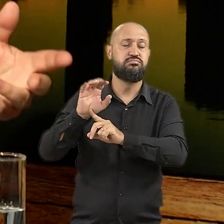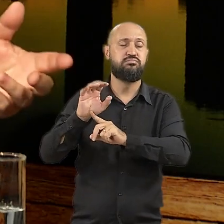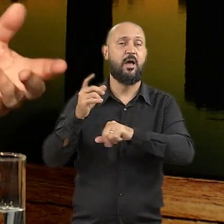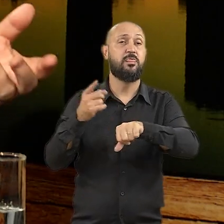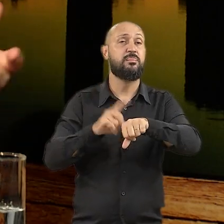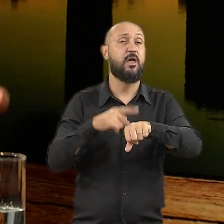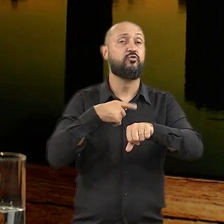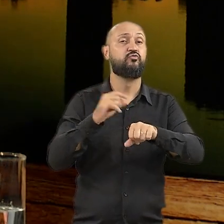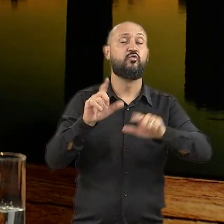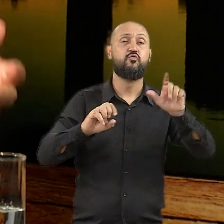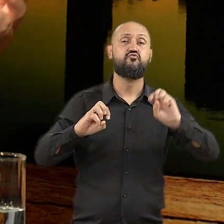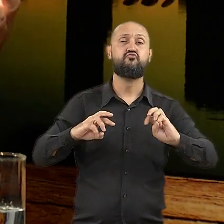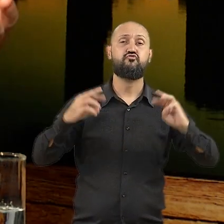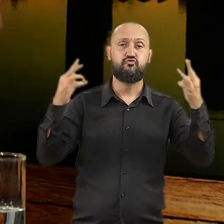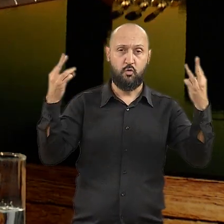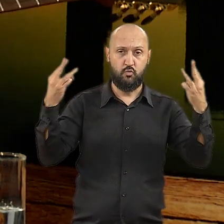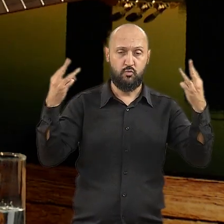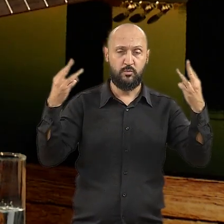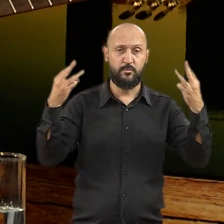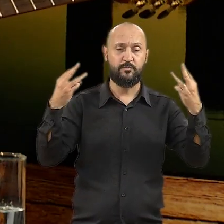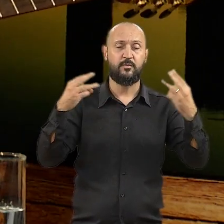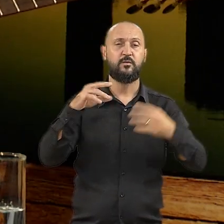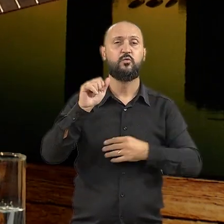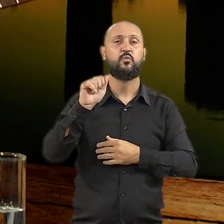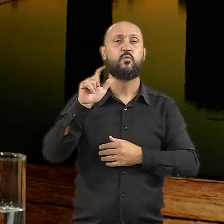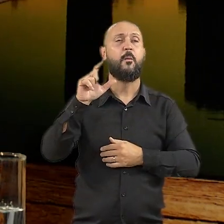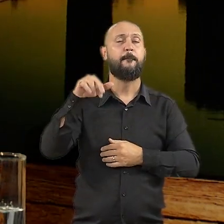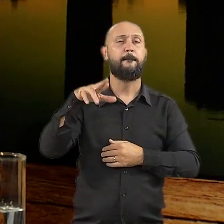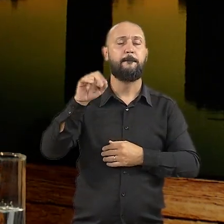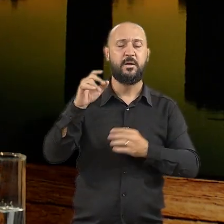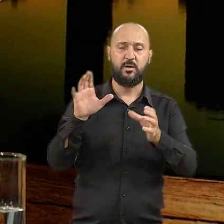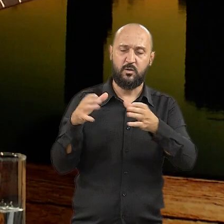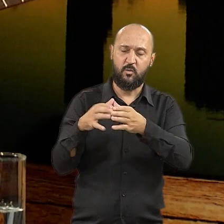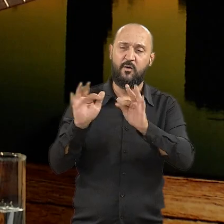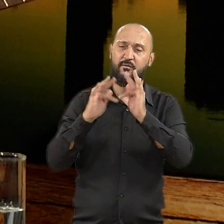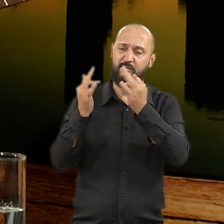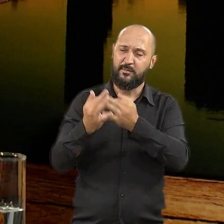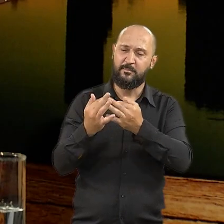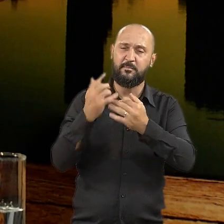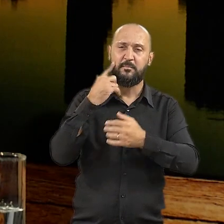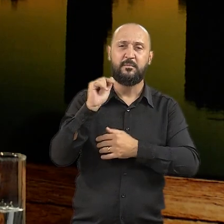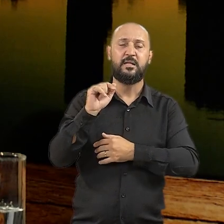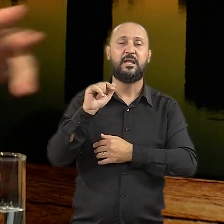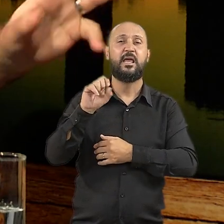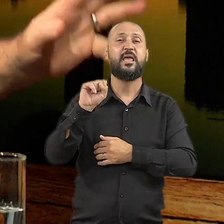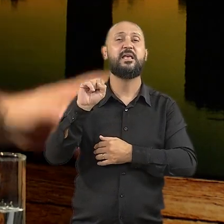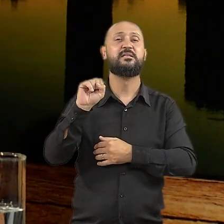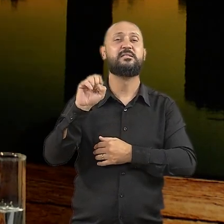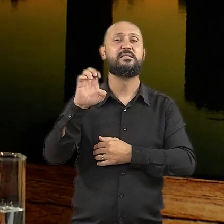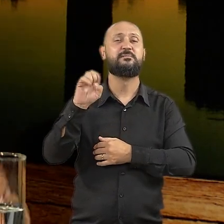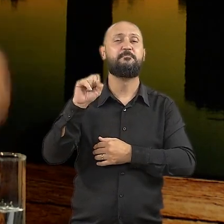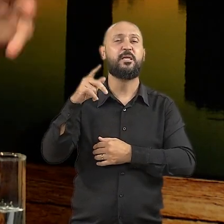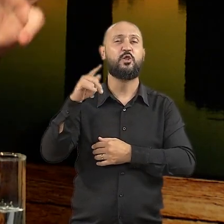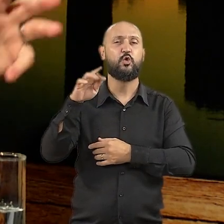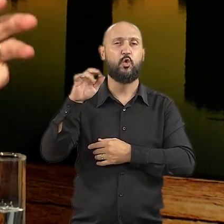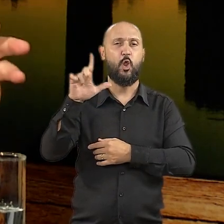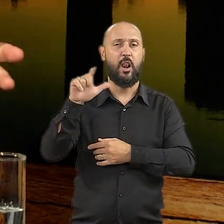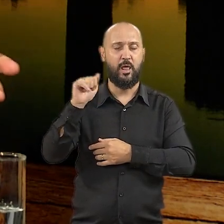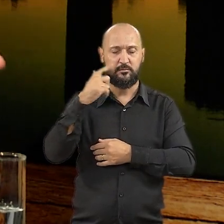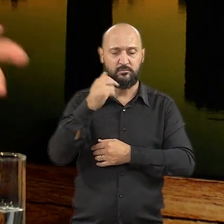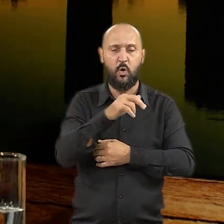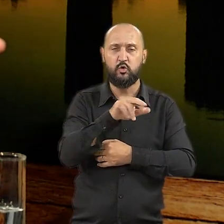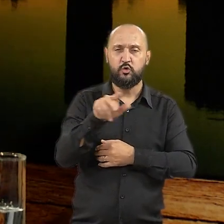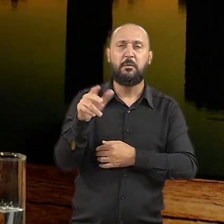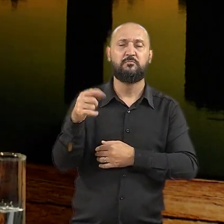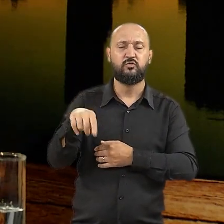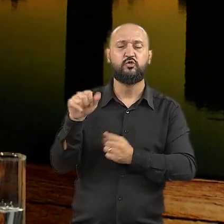começou. Aí nós tínhamos gravado um show do Almir Sater com a família Espíndola. TT, Almir e amigos, sei lá, uma coisa assim.